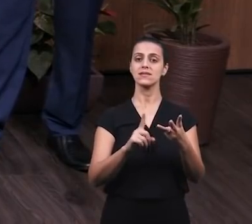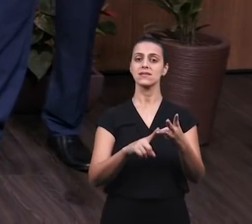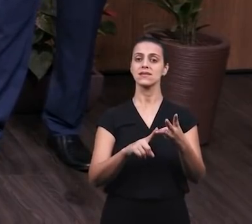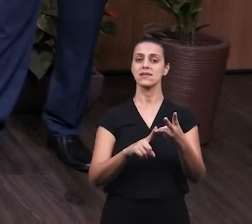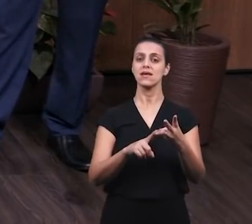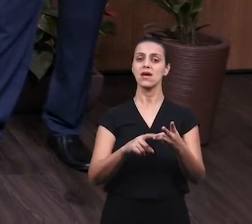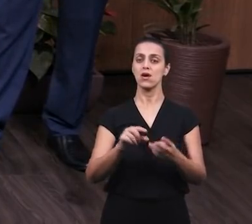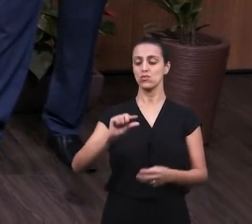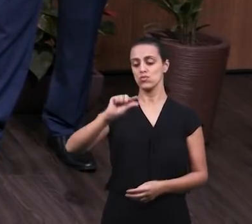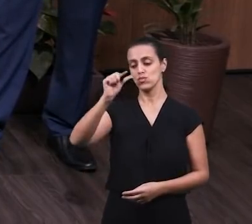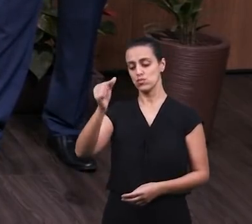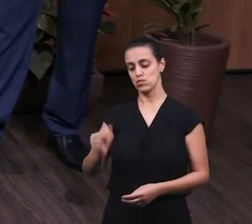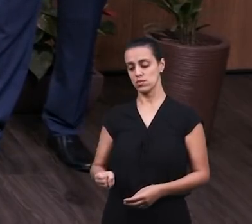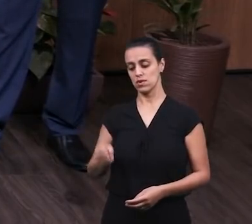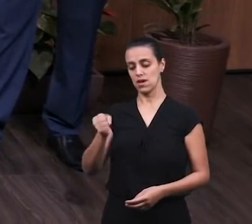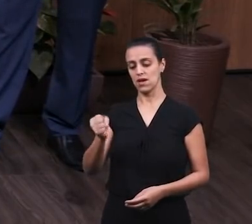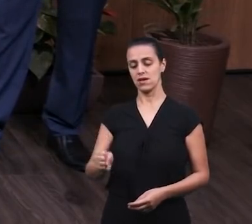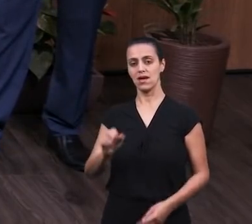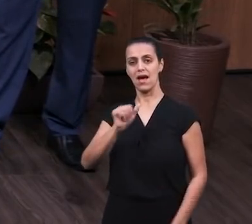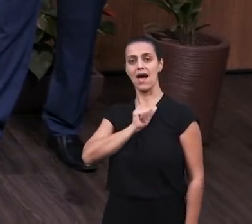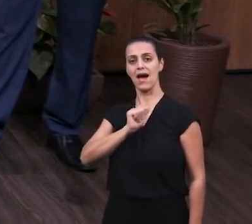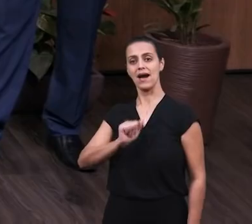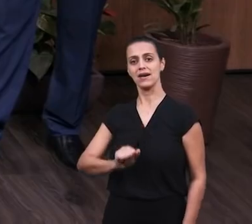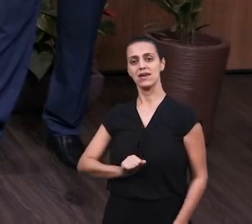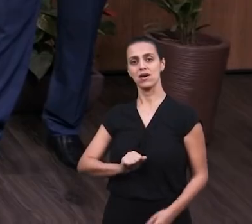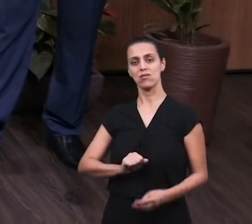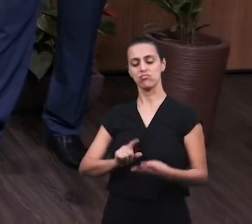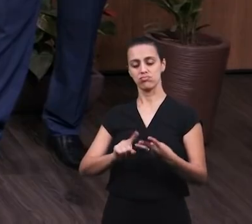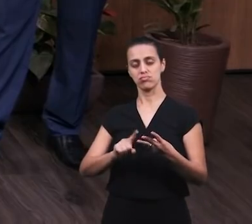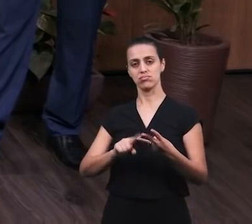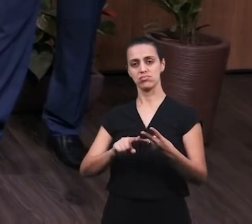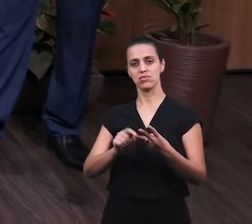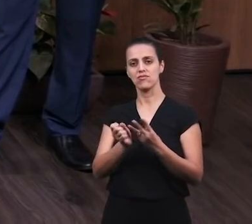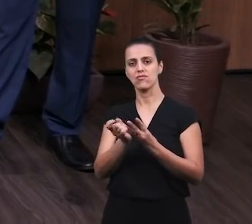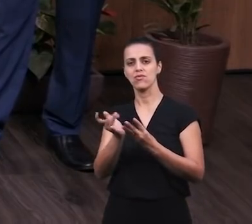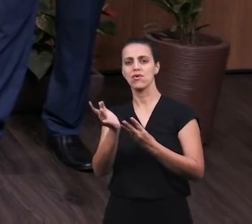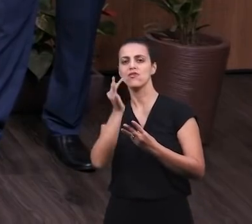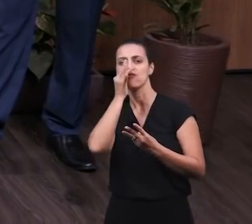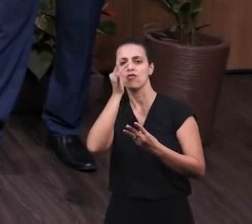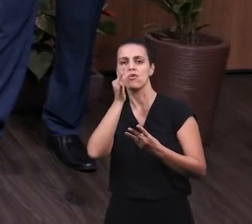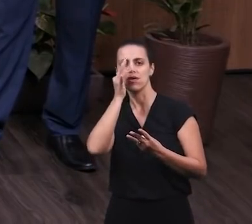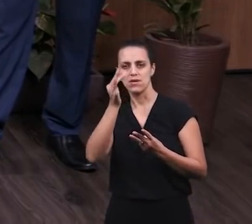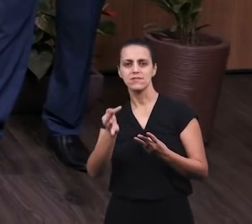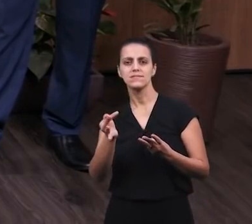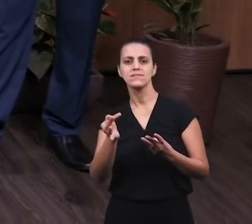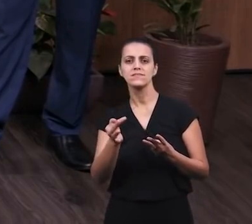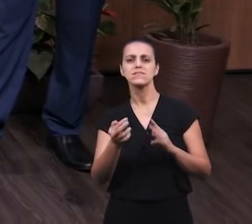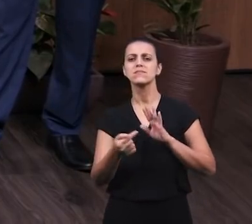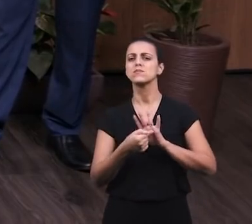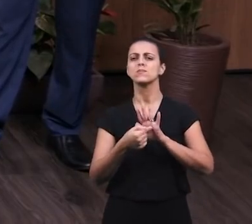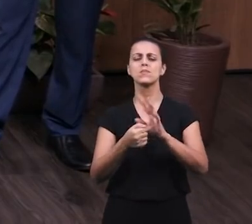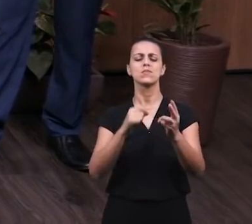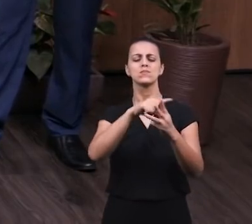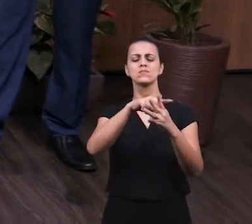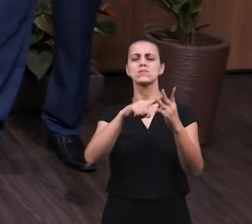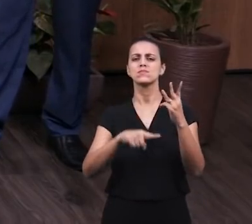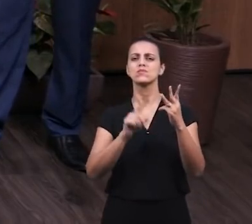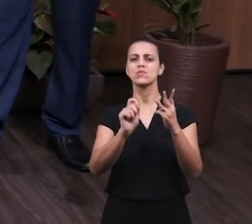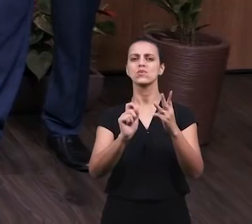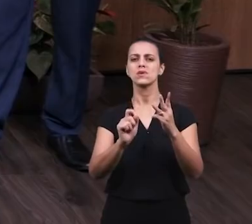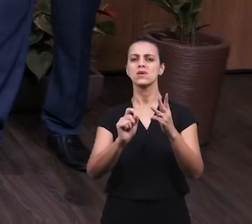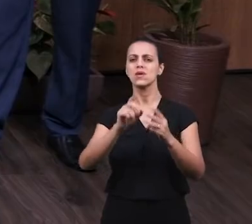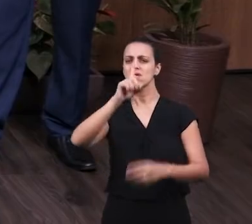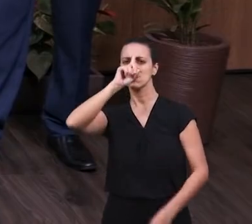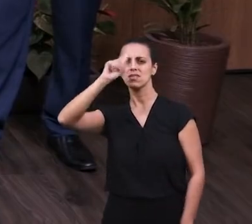frutos, confirmando assim o quê? Confirmando o governo de Deus na vida do